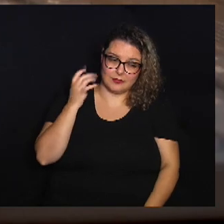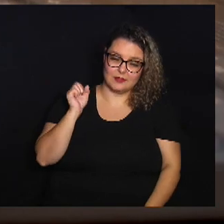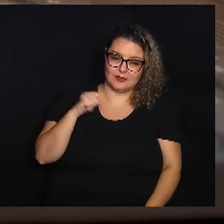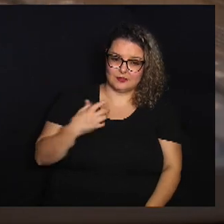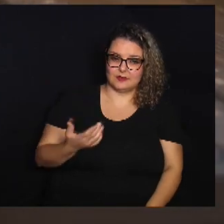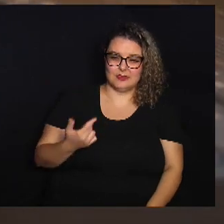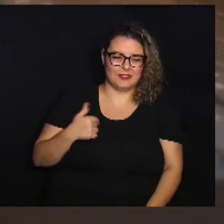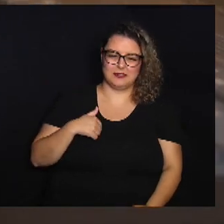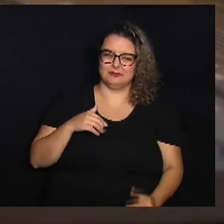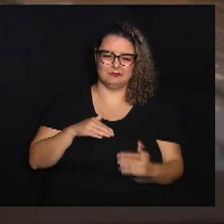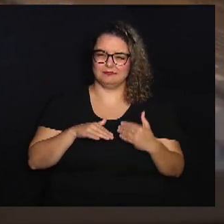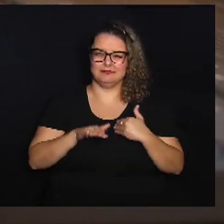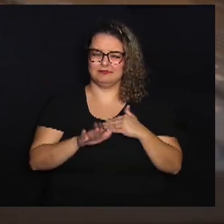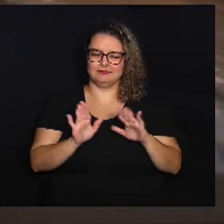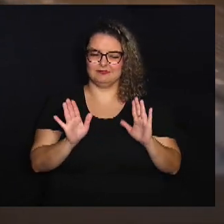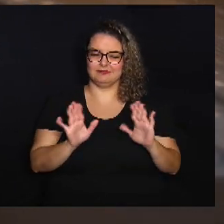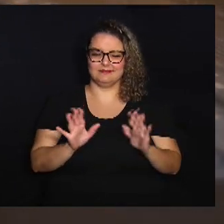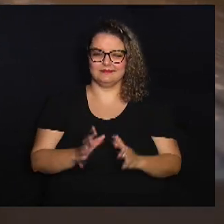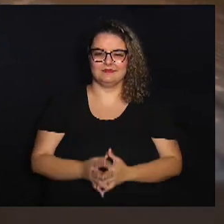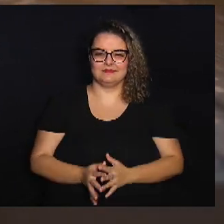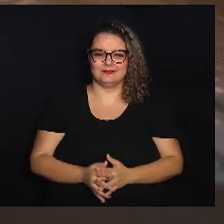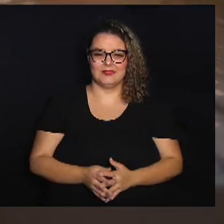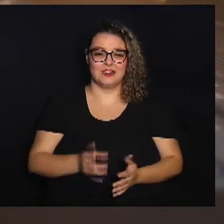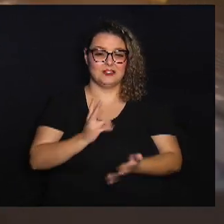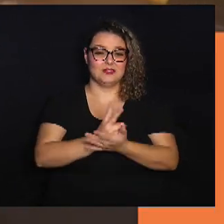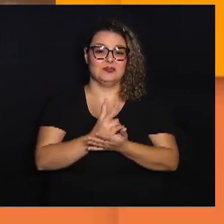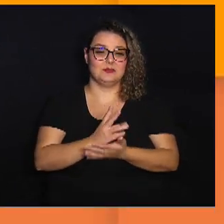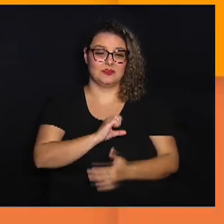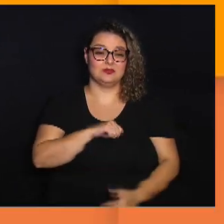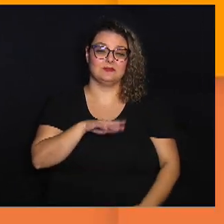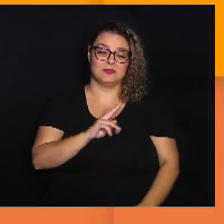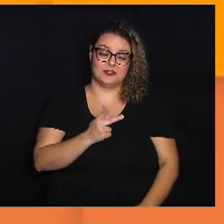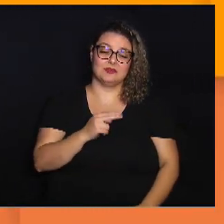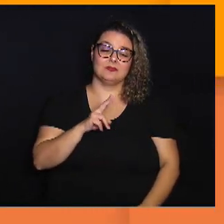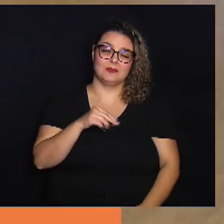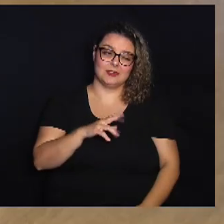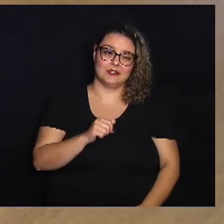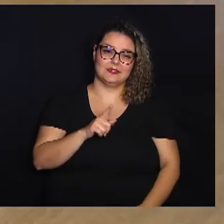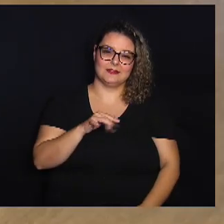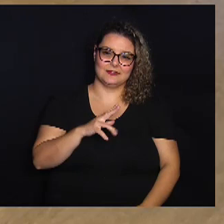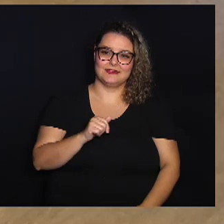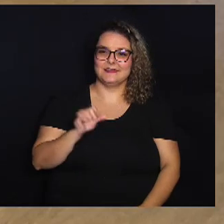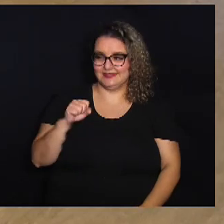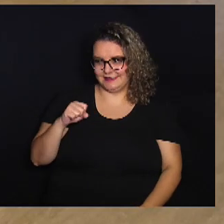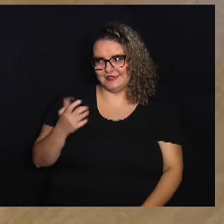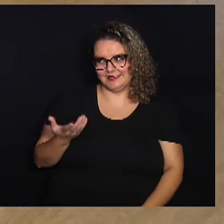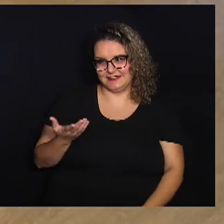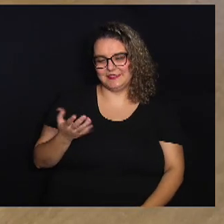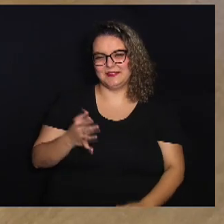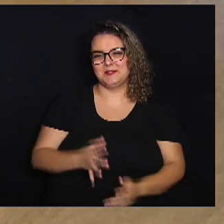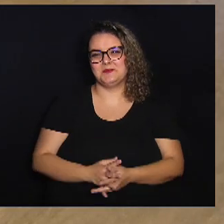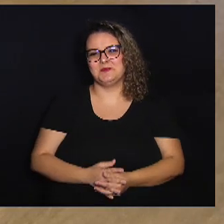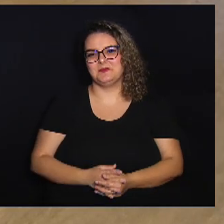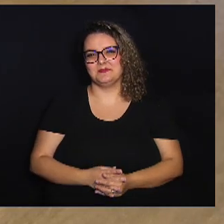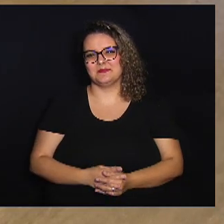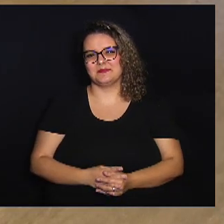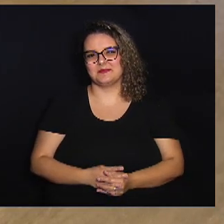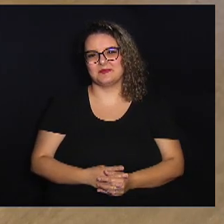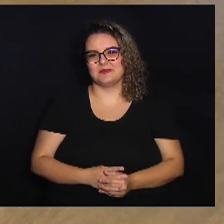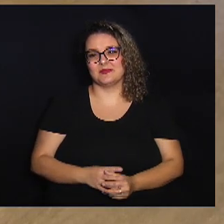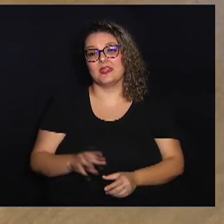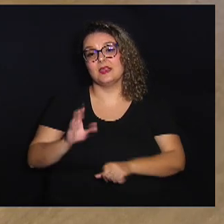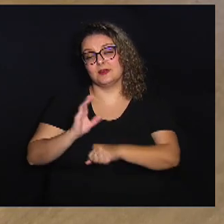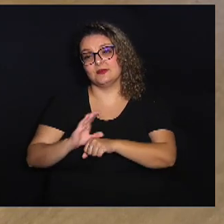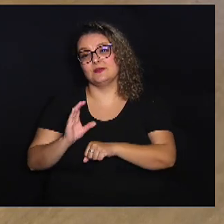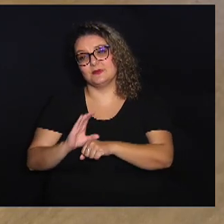muito bem, né? Eu sempre gostei mais de humanas, viu, Luciana? Mas é um curso assim,